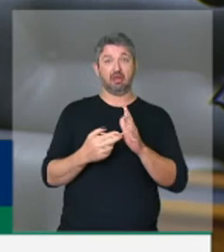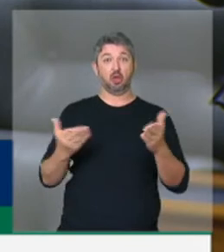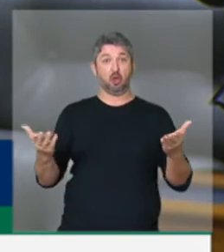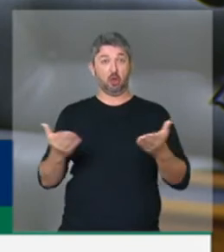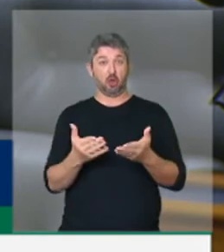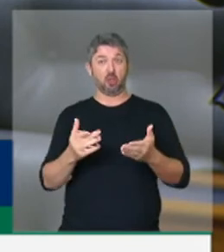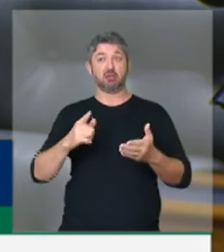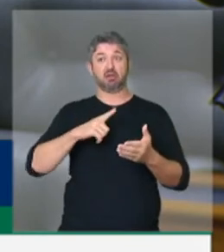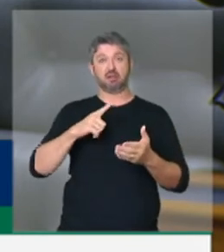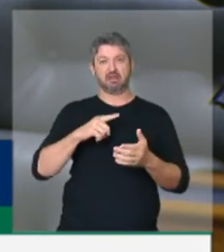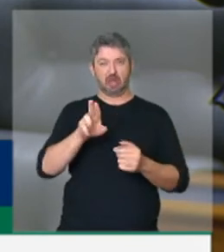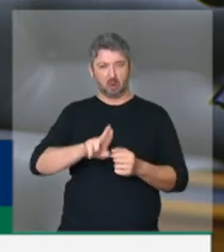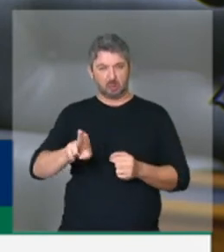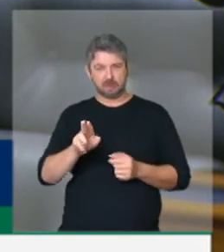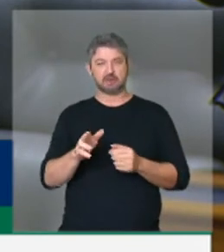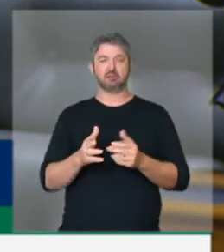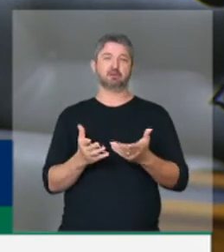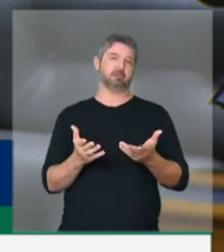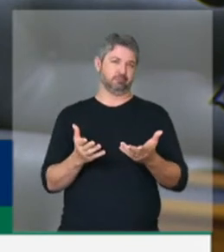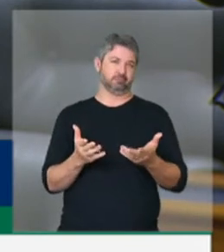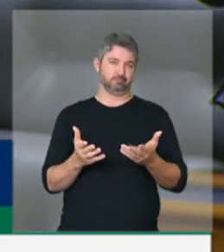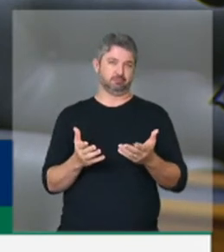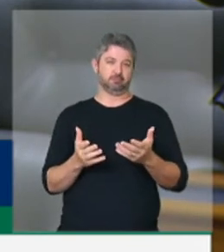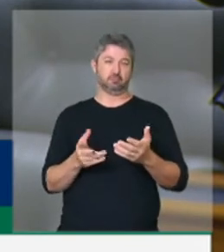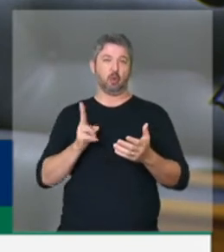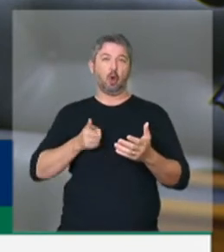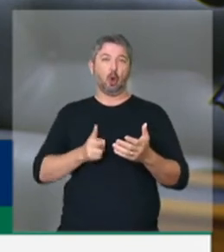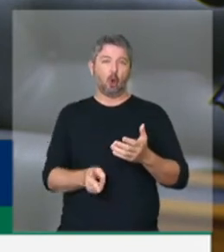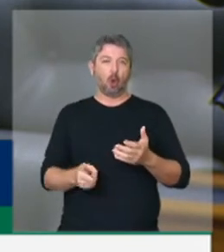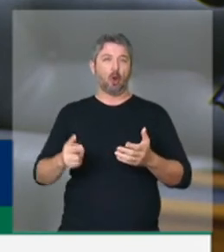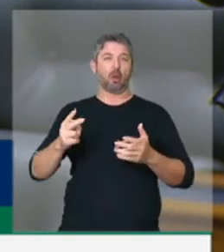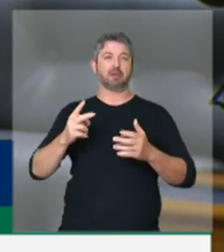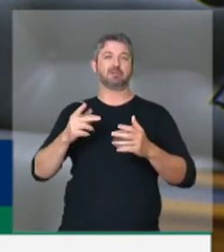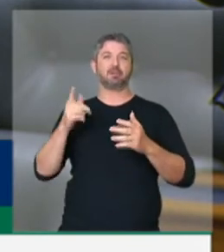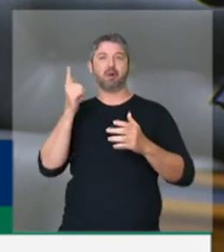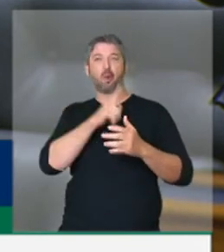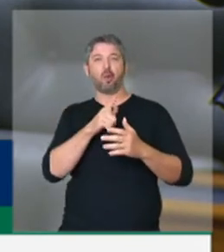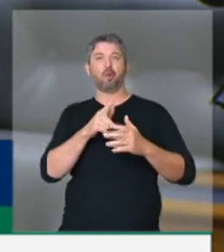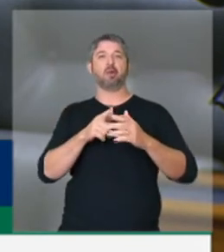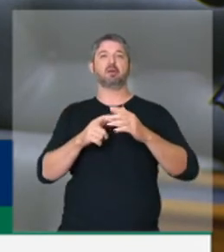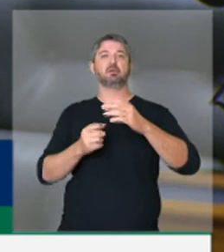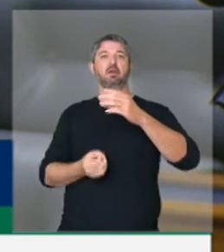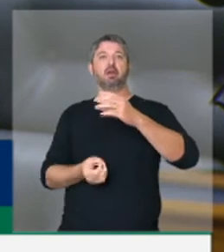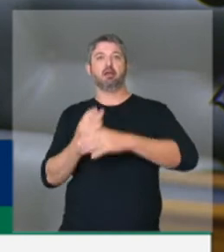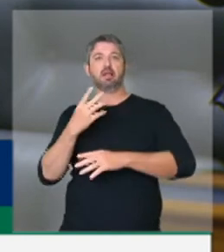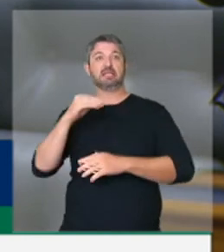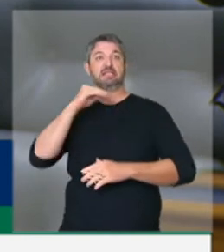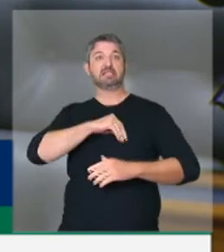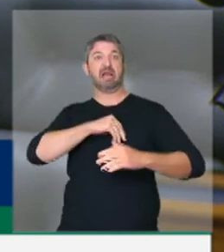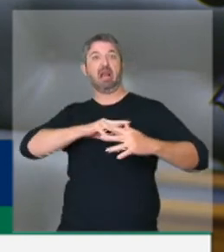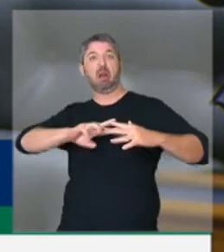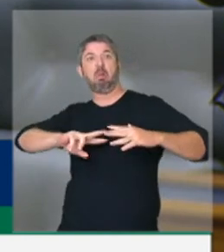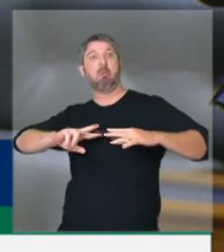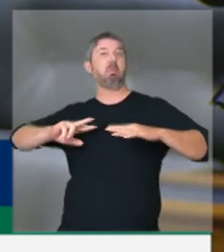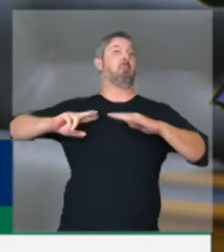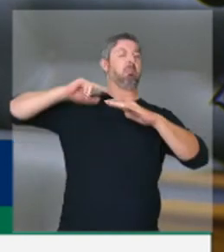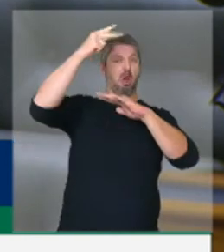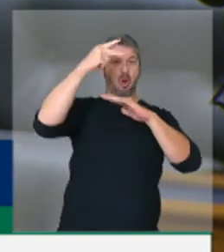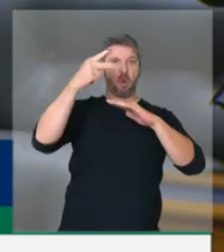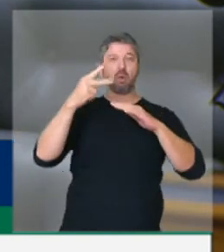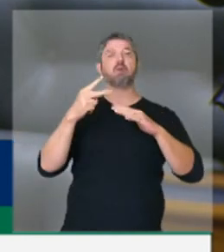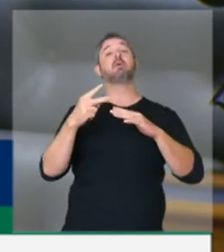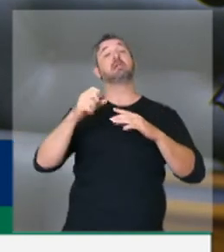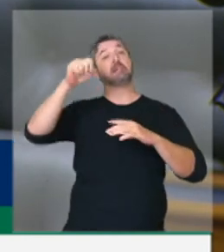estão sendo utilizados continuem sendo utilizados, criando esses super salários que,